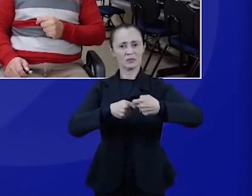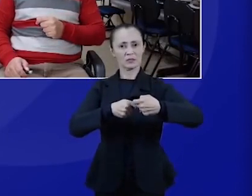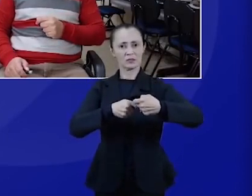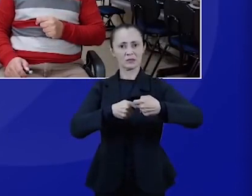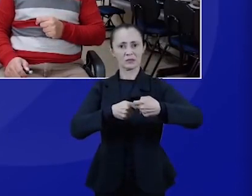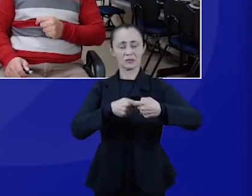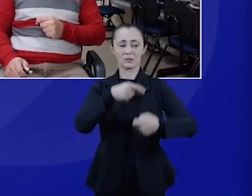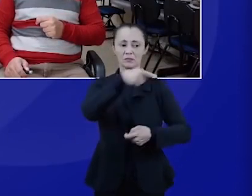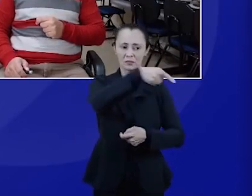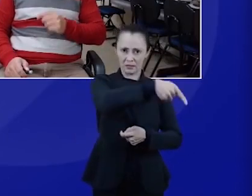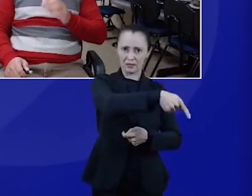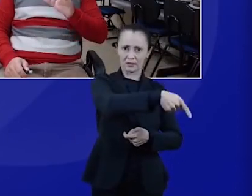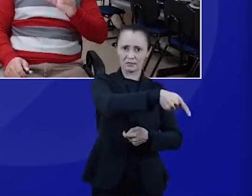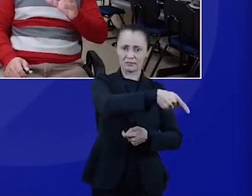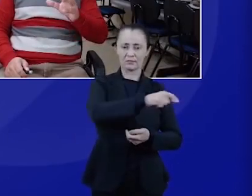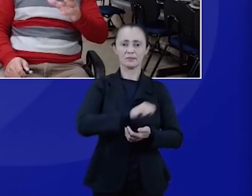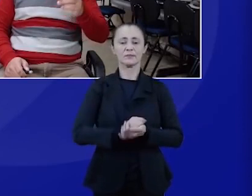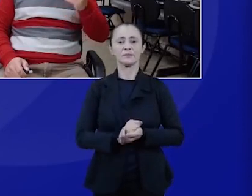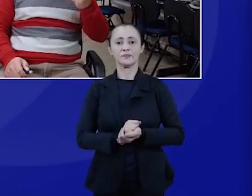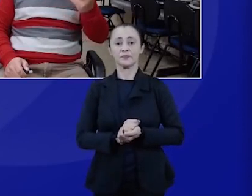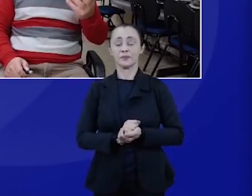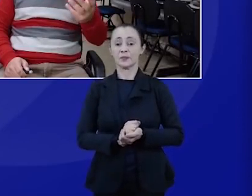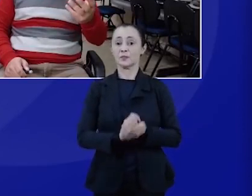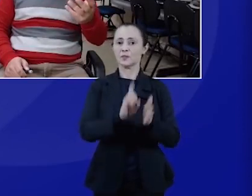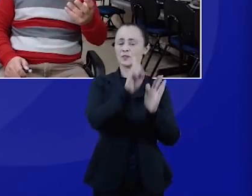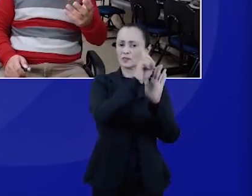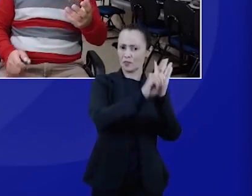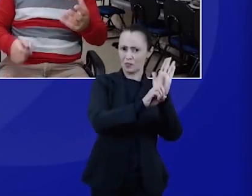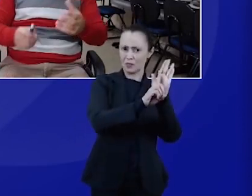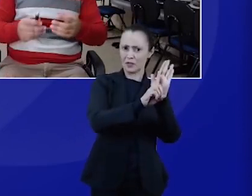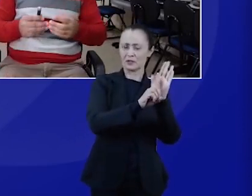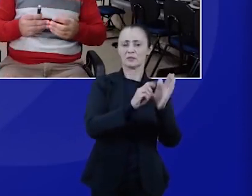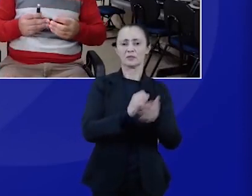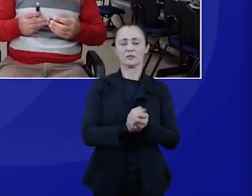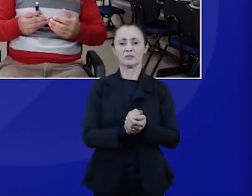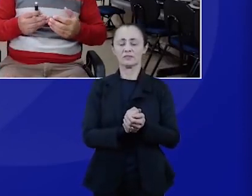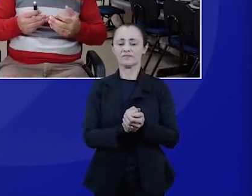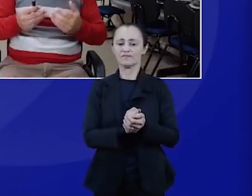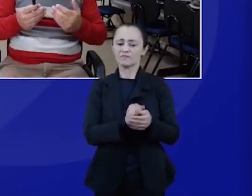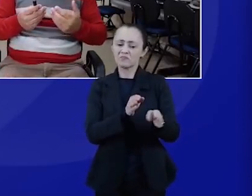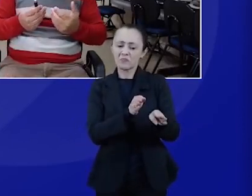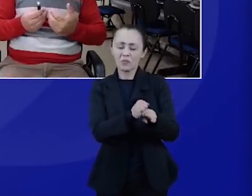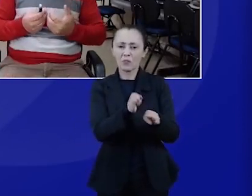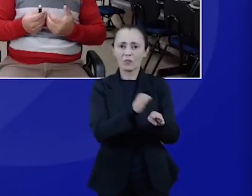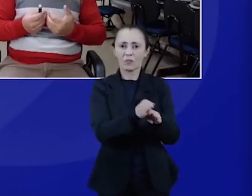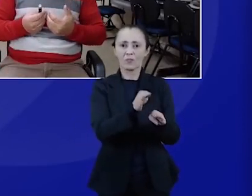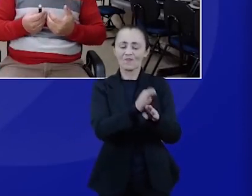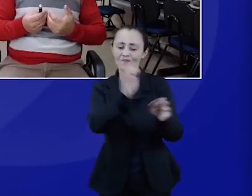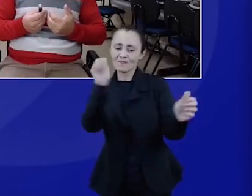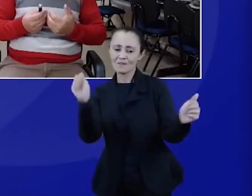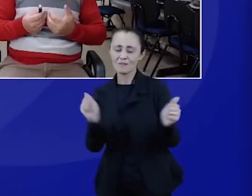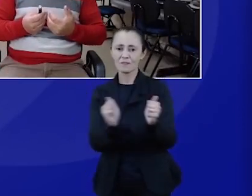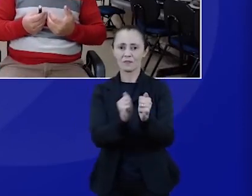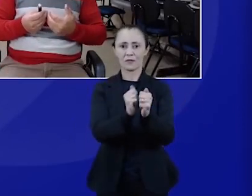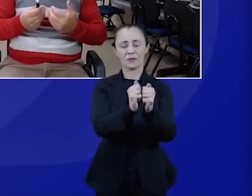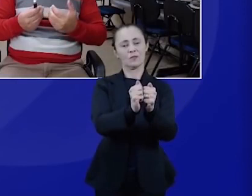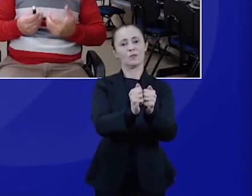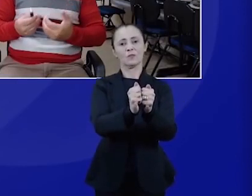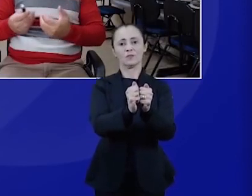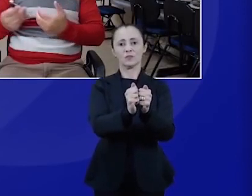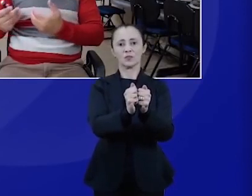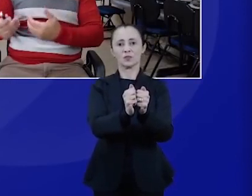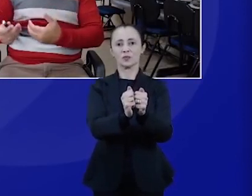campo? Esse documento orientativo, que vai estar junto com